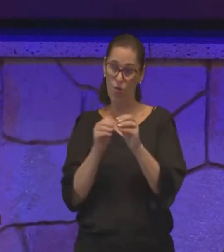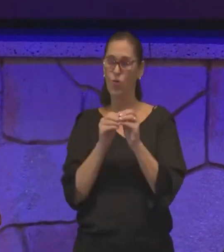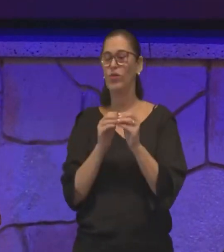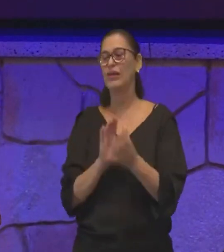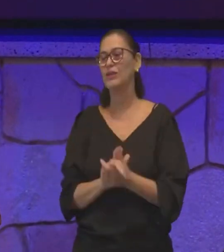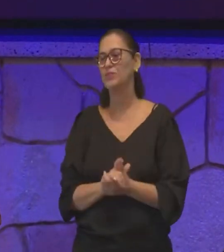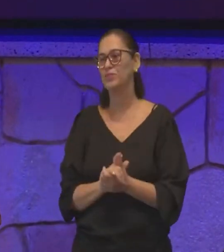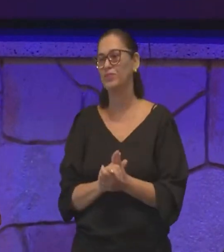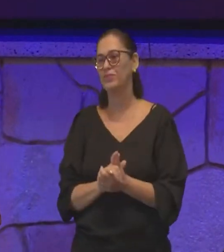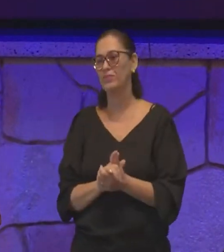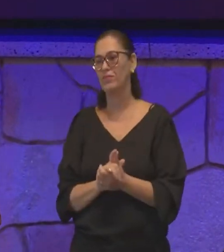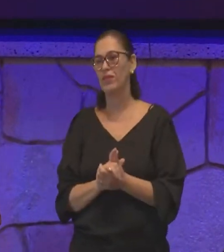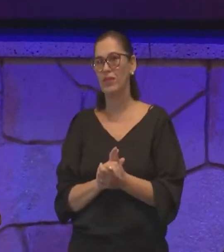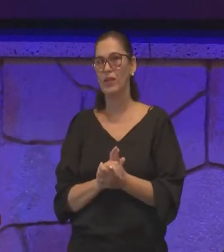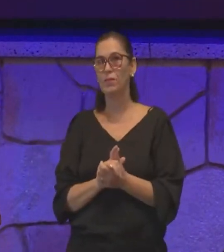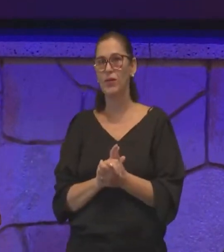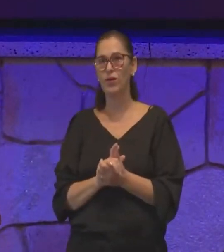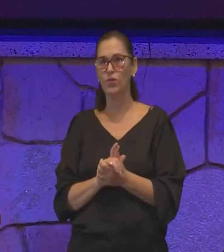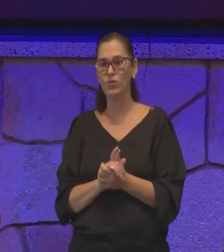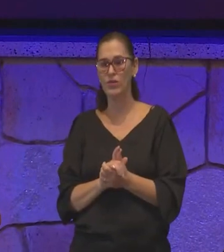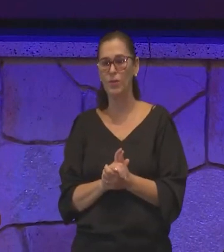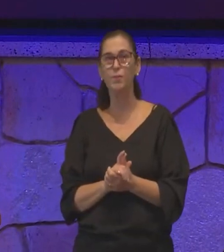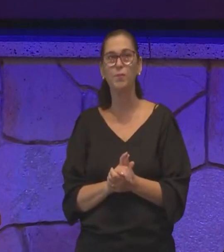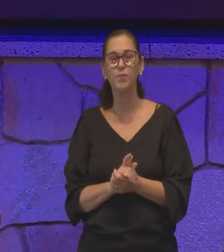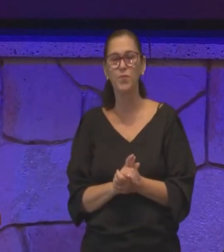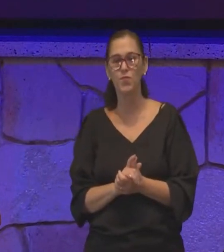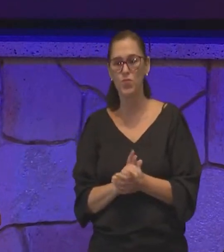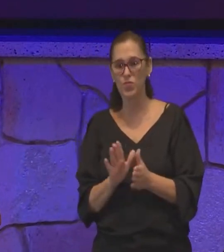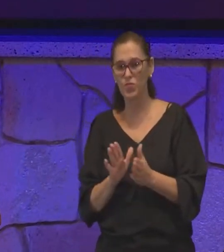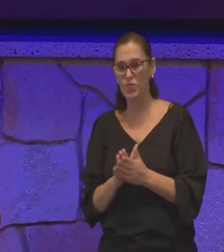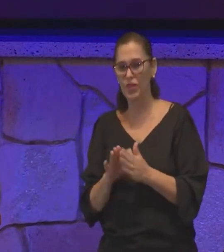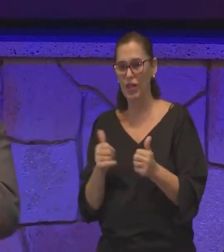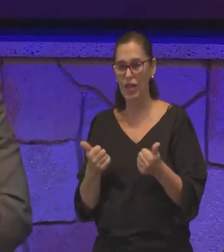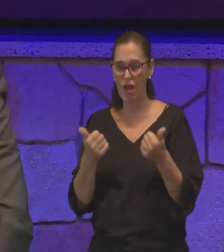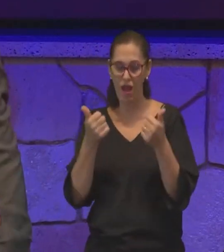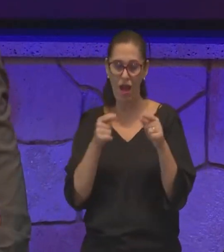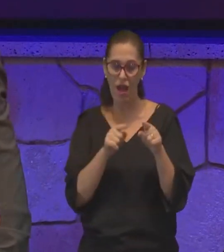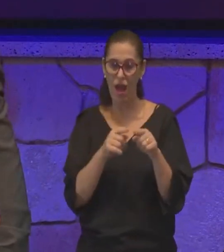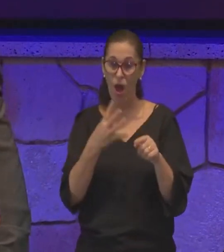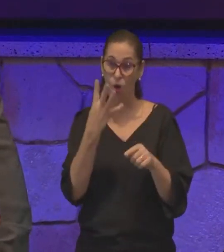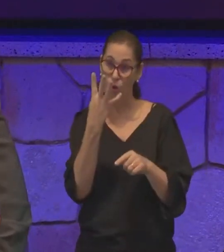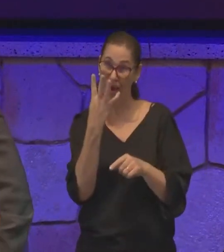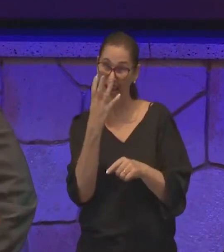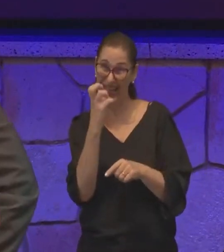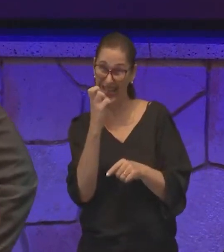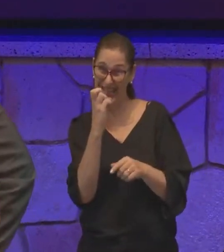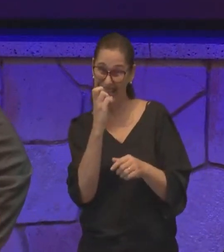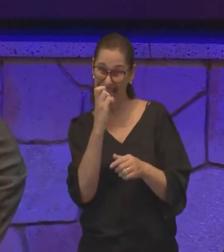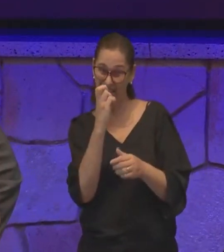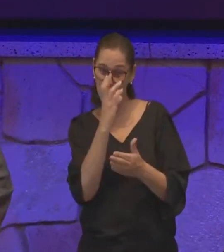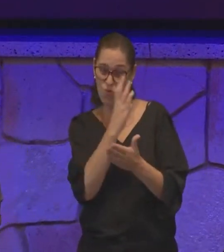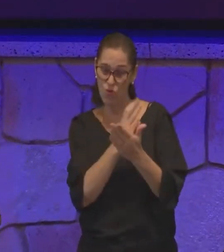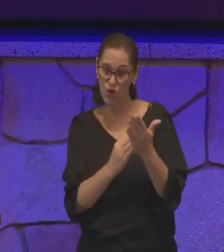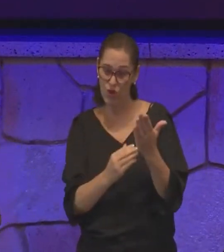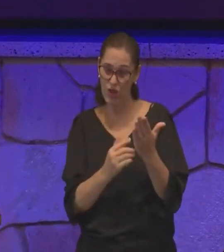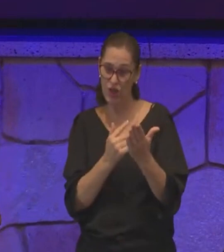com os irmãos, nesse texto, quando ele se dá a conhecer aos seus irmãos, no capítulo 45 do livro de Gênesis. Veja